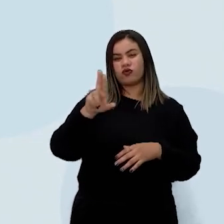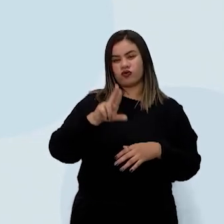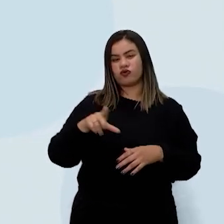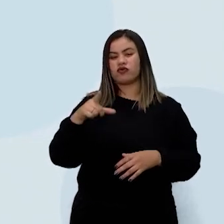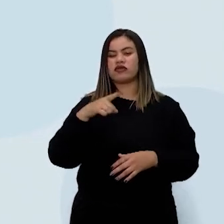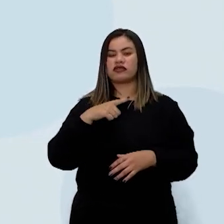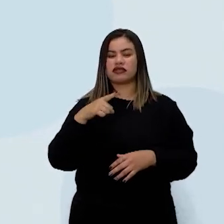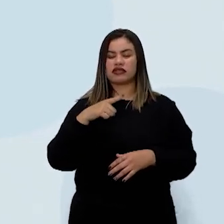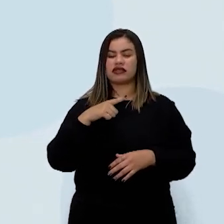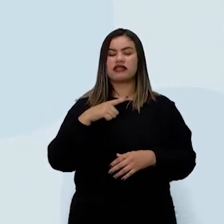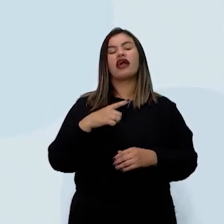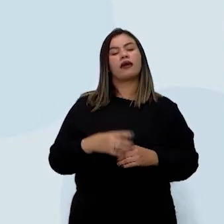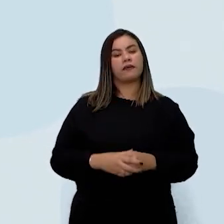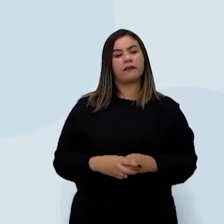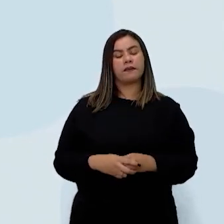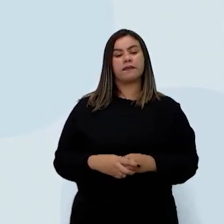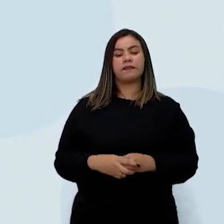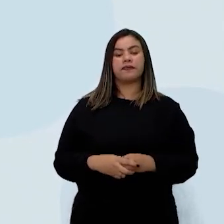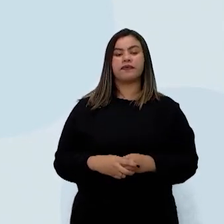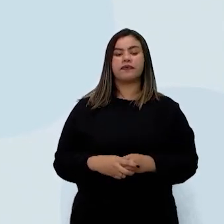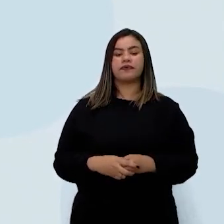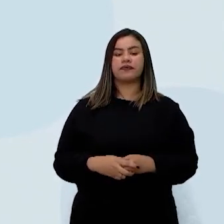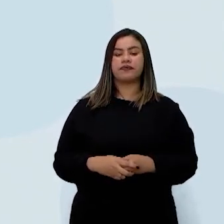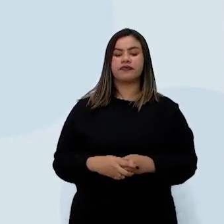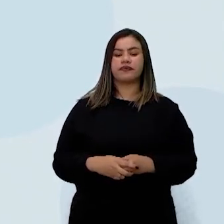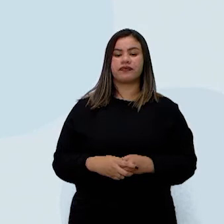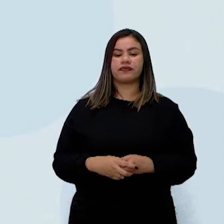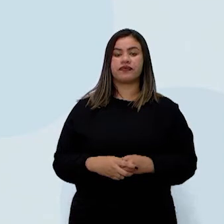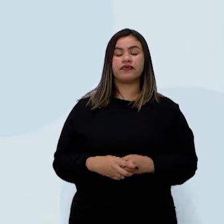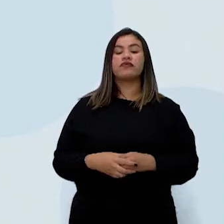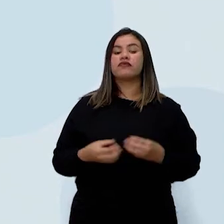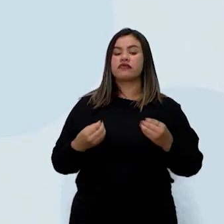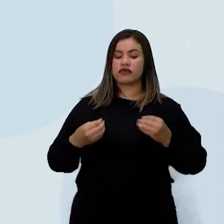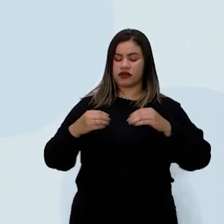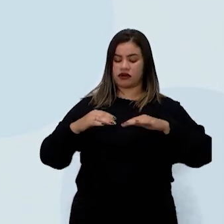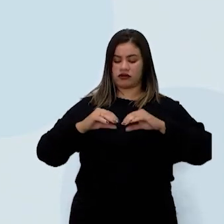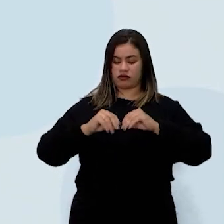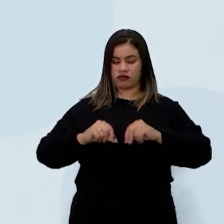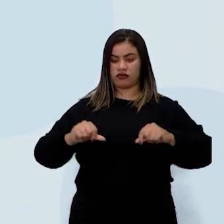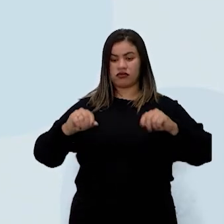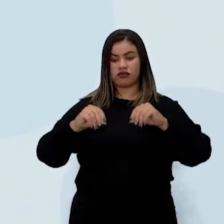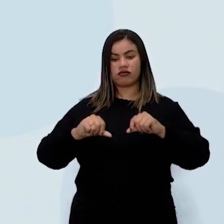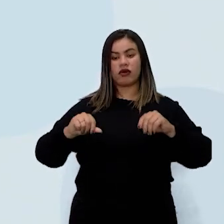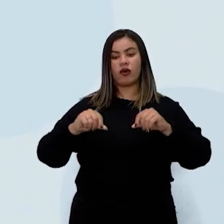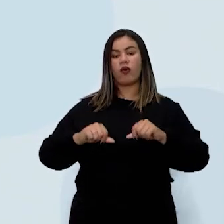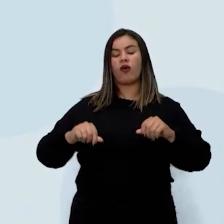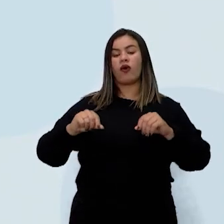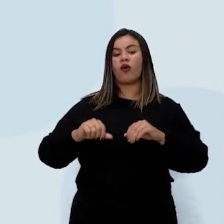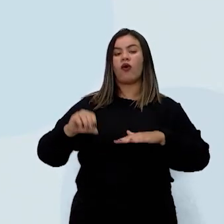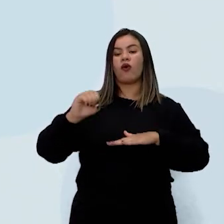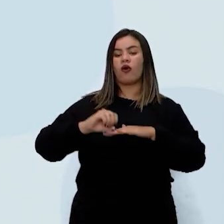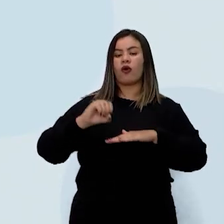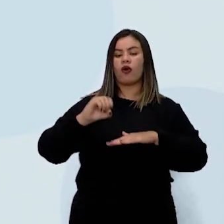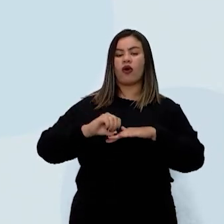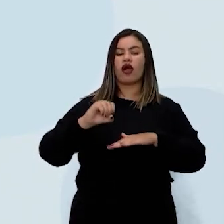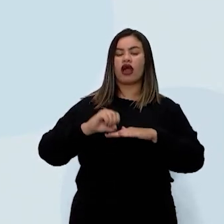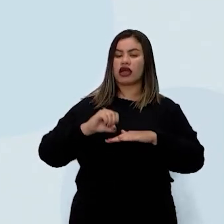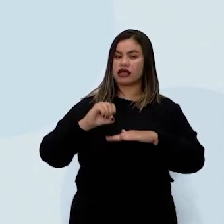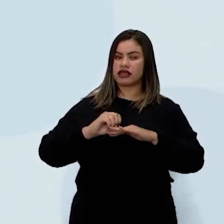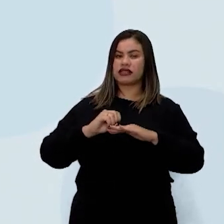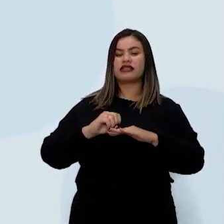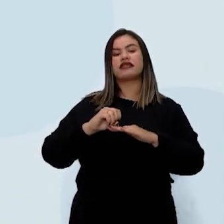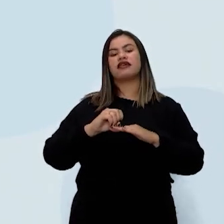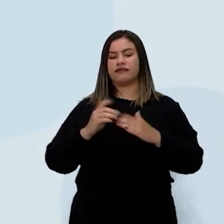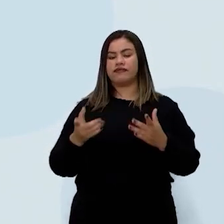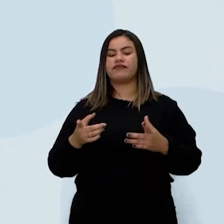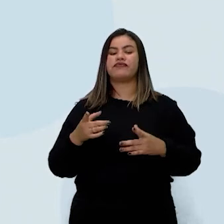gás carbônico para fazer, então, a sua matéria orgânica, para fazer a glicose. Então, aí eu tenho a incorporação do gás carbônico